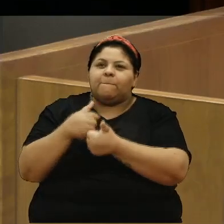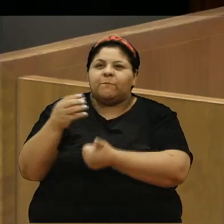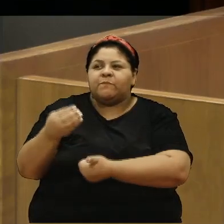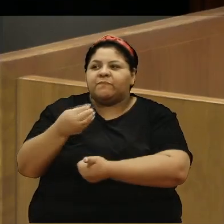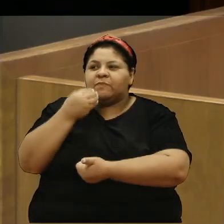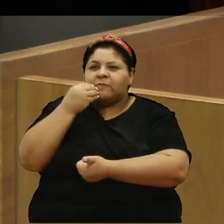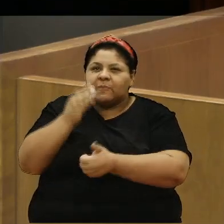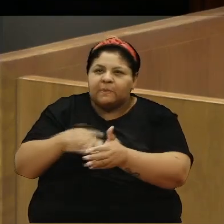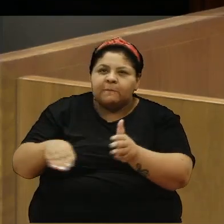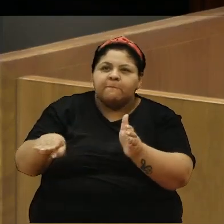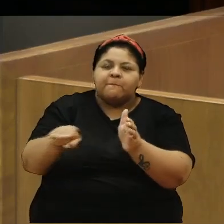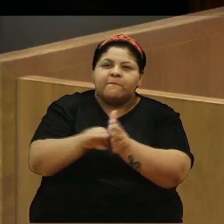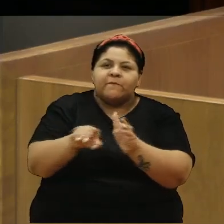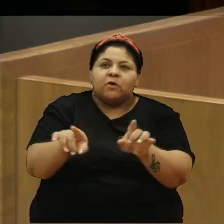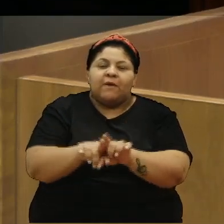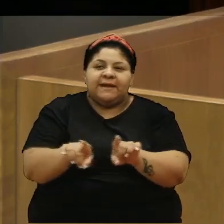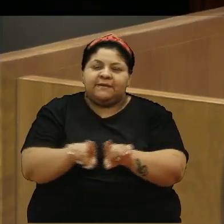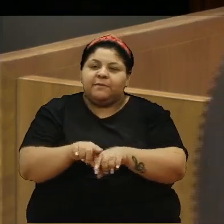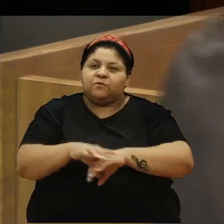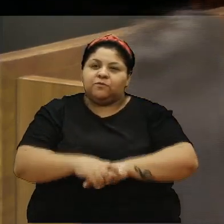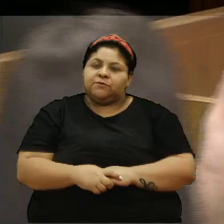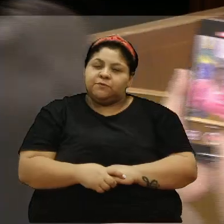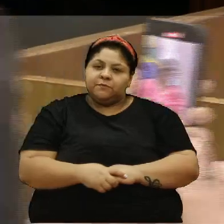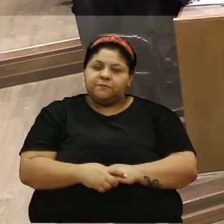gente chega lá. Vereadora Rose.